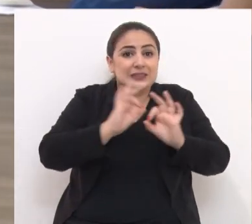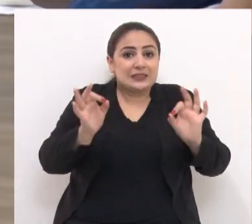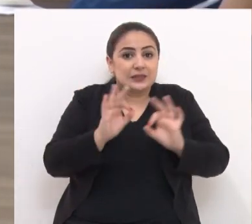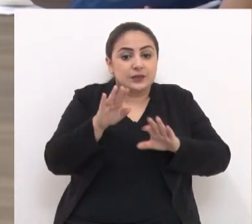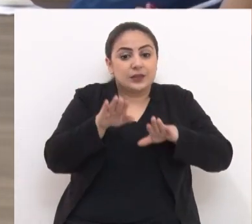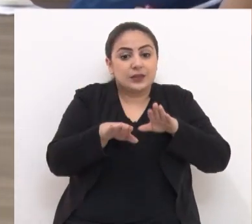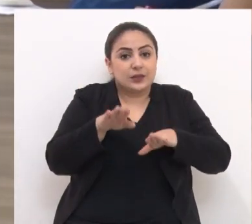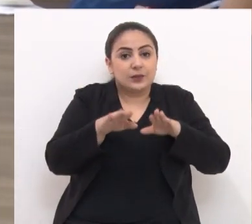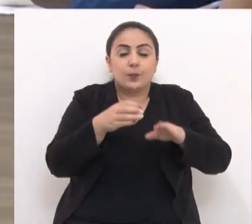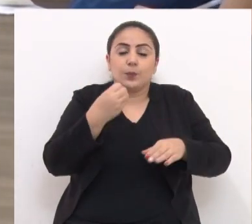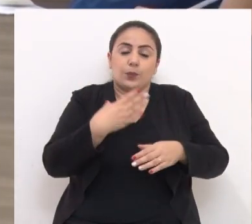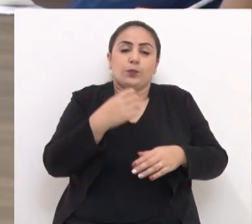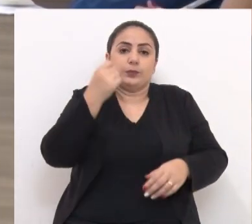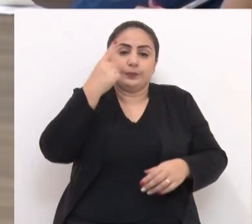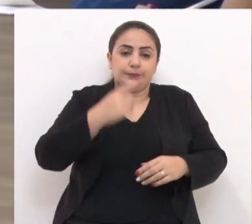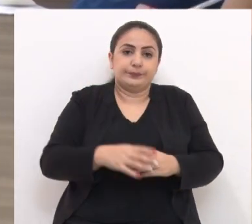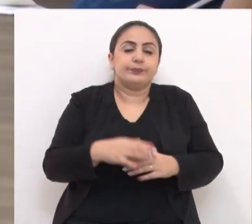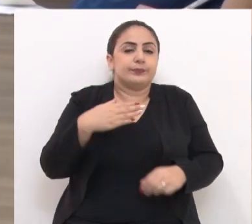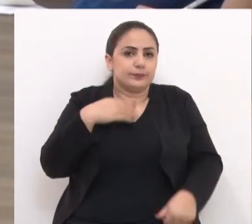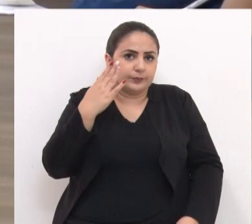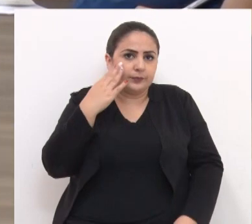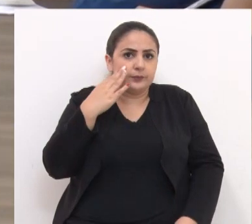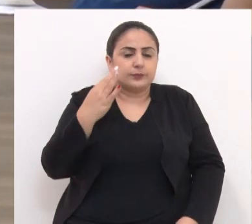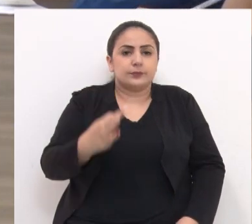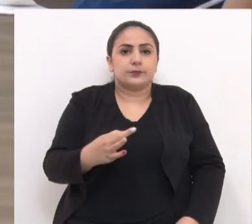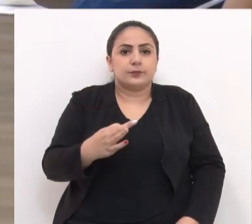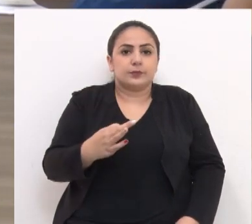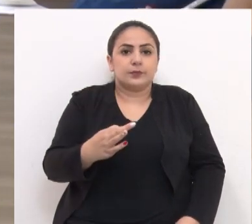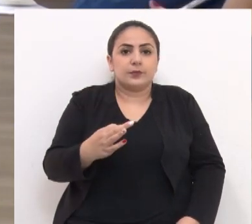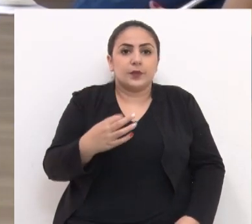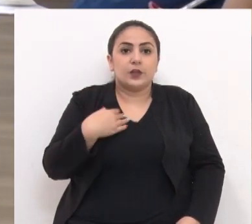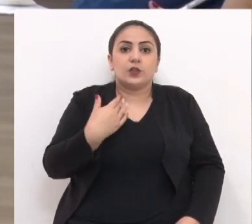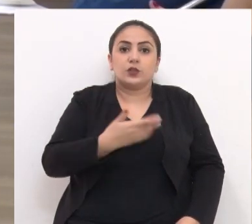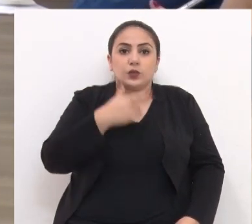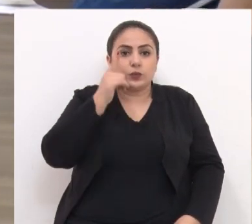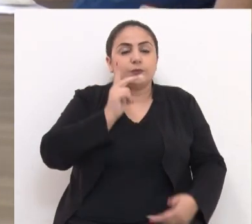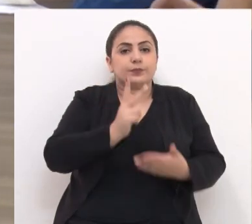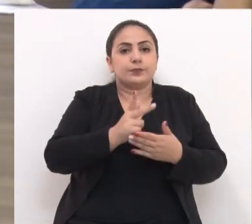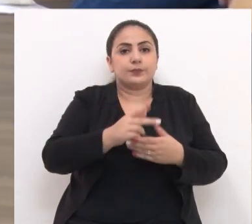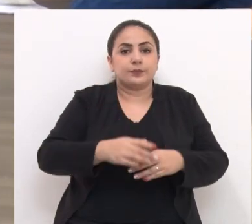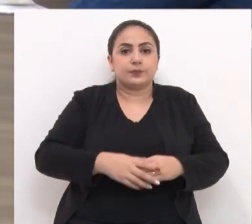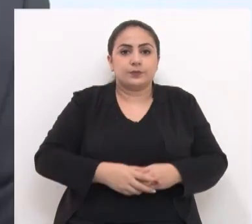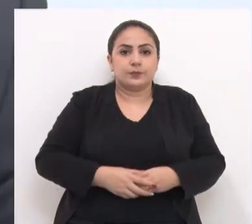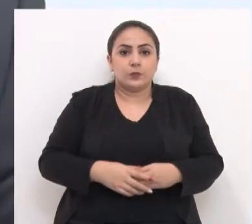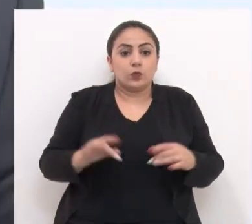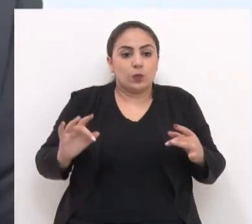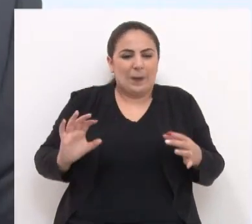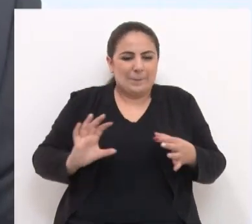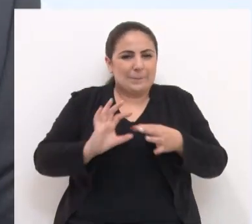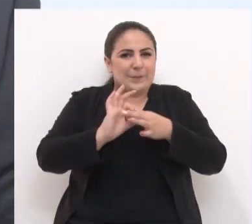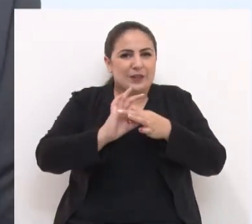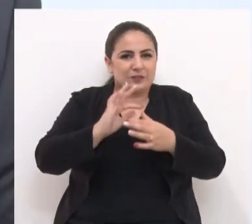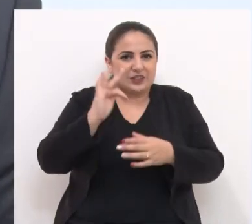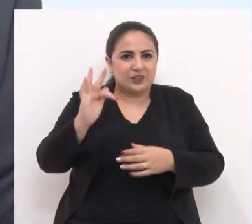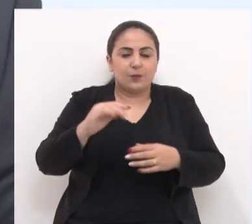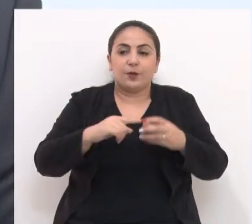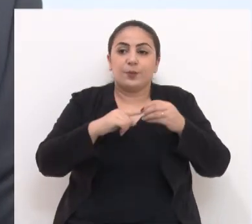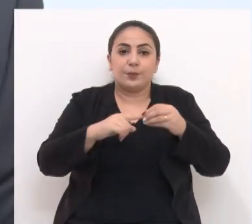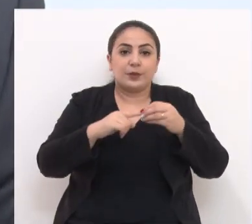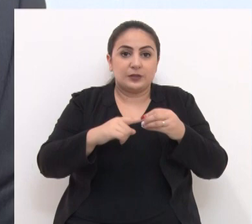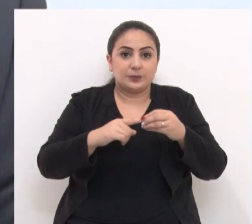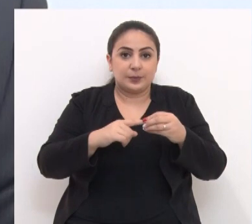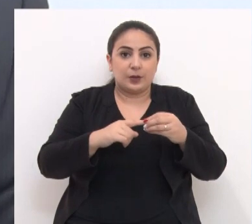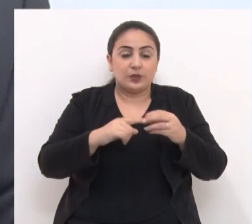preconceito, com equilíbrio, com bom senso. E eu tenho certeza que o equilíbrio e o bom senso vai prevalecer. A pauta do Pacto Federativo é a